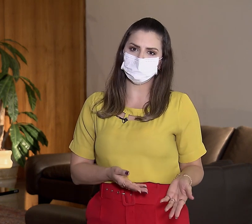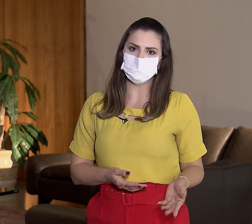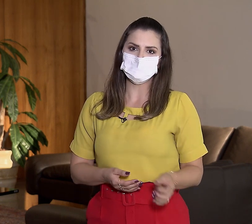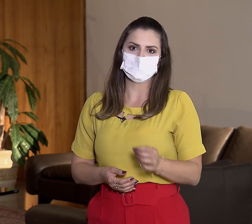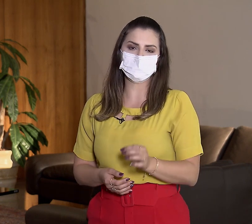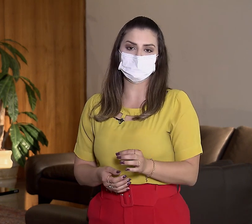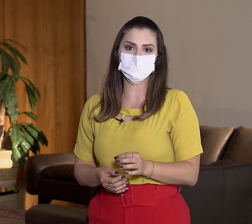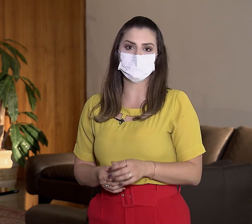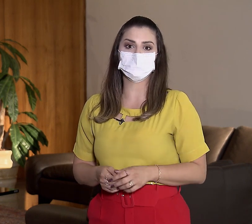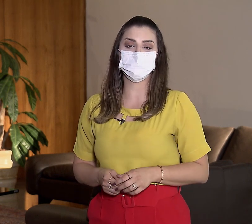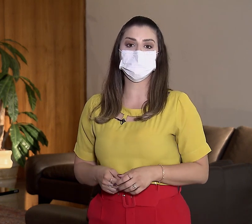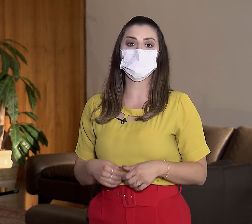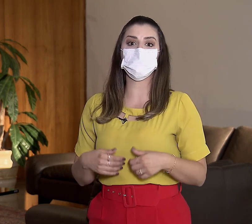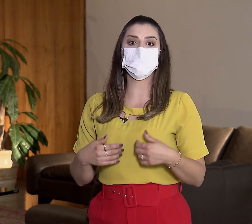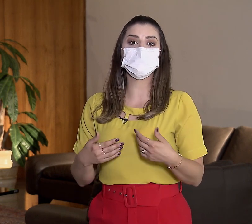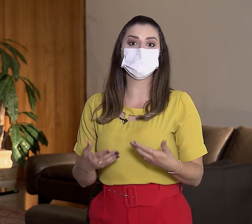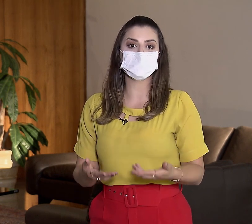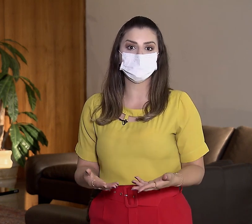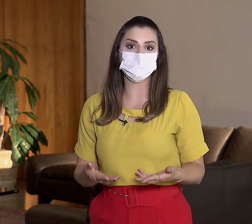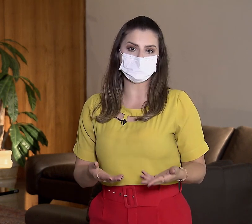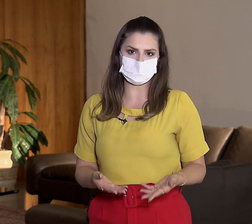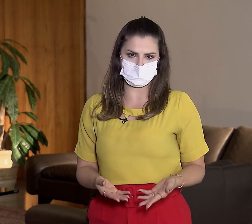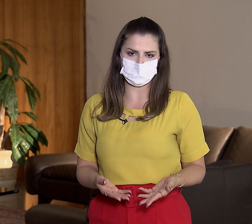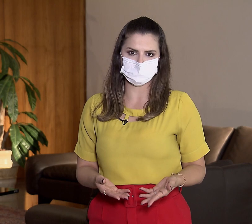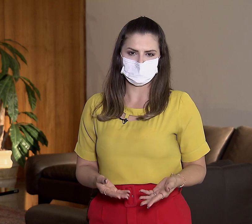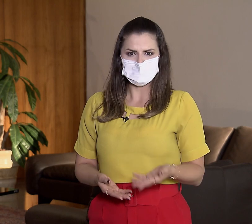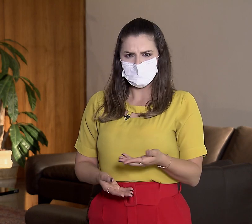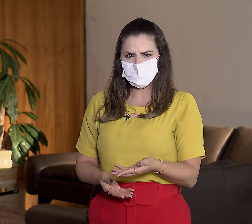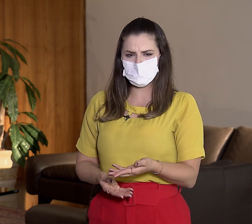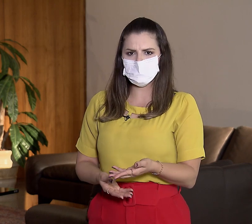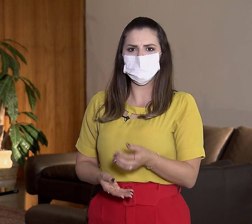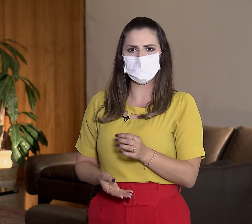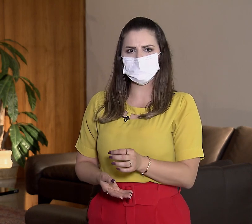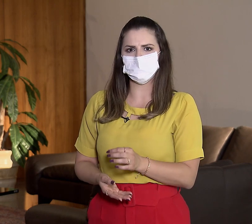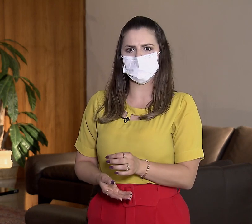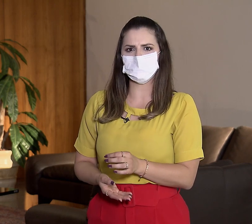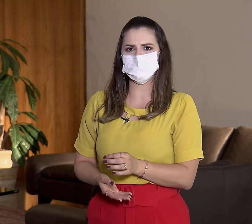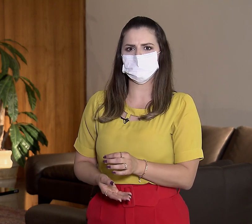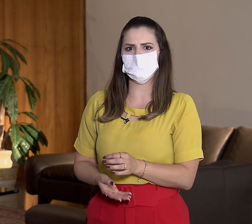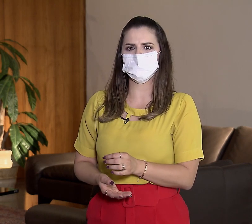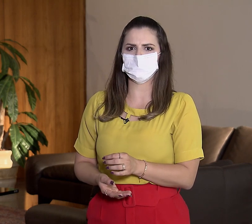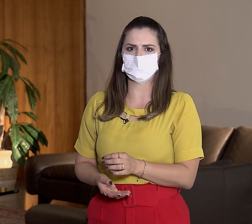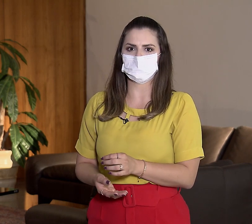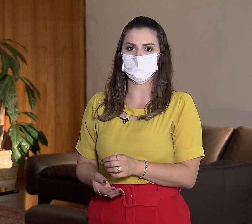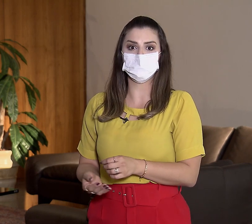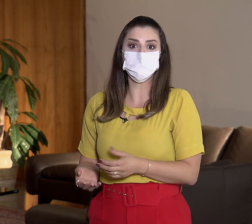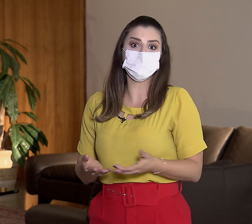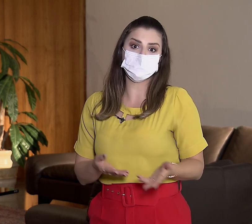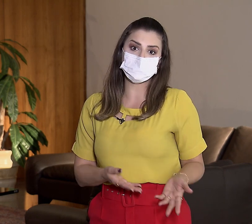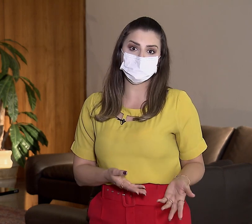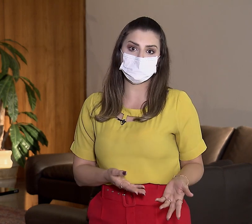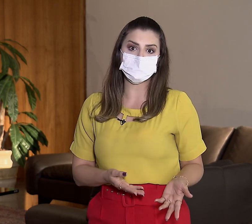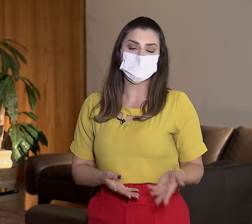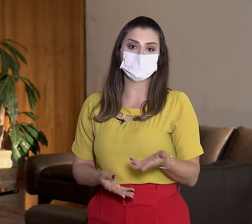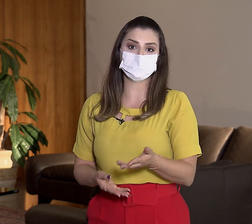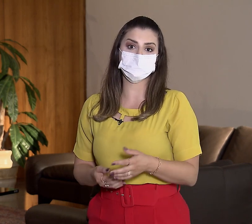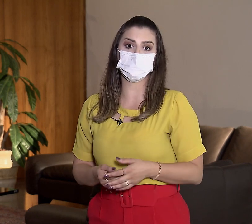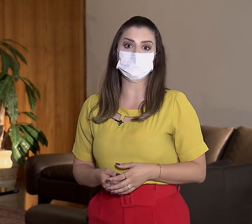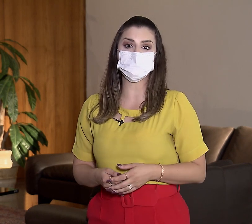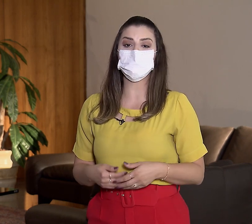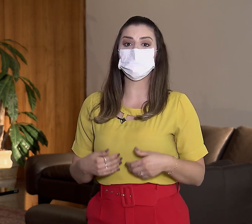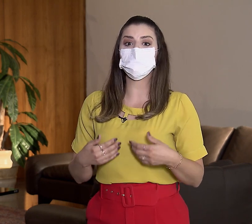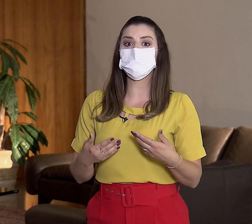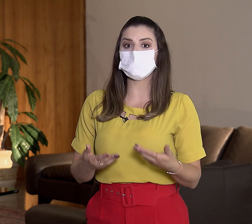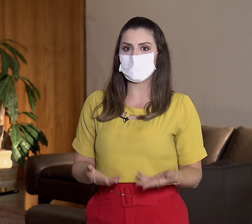desocupar o imóvel ela pedia que ele fosse condenado a sair o juiz decretou a rescisão do contrato e deu 30 dias